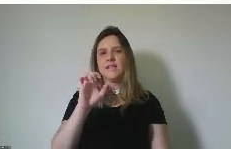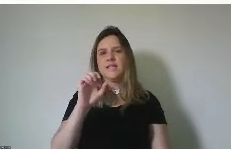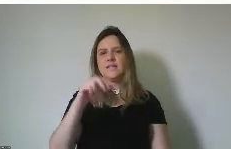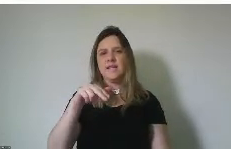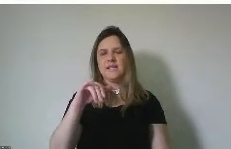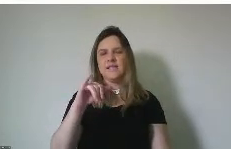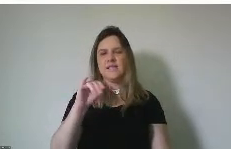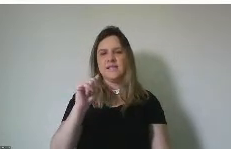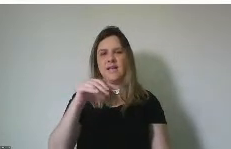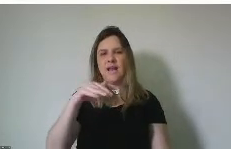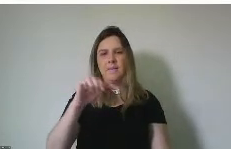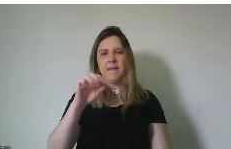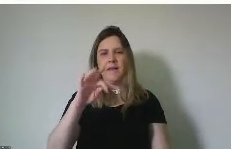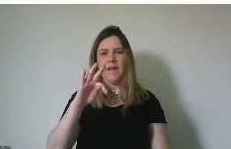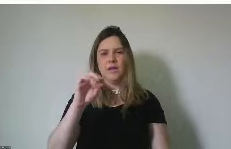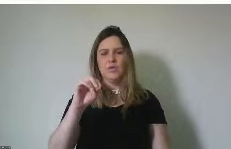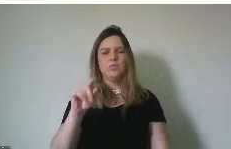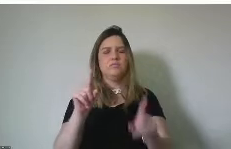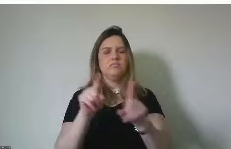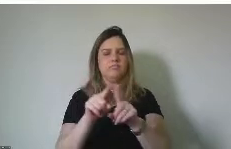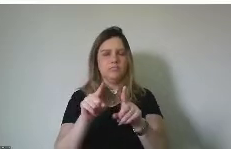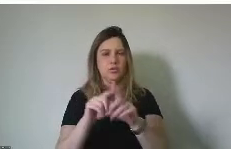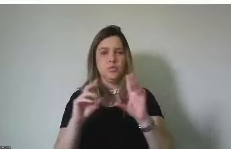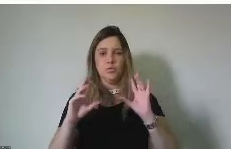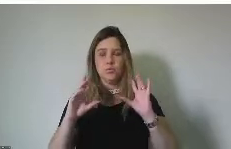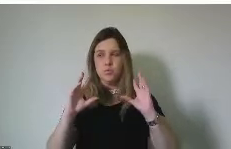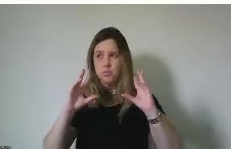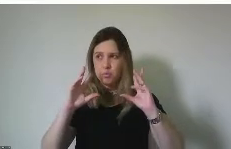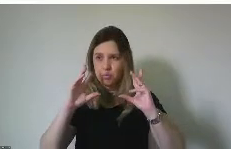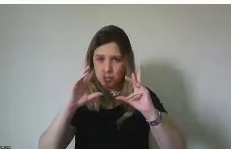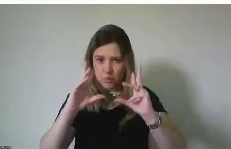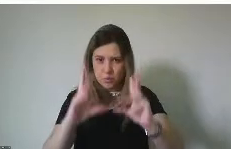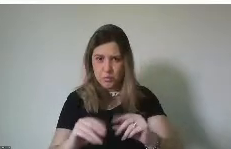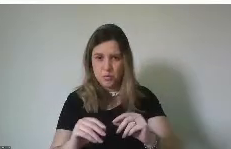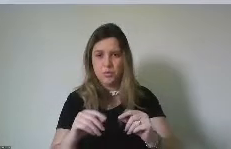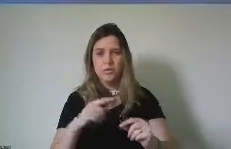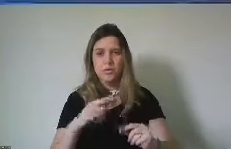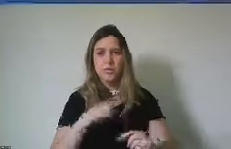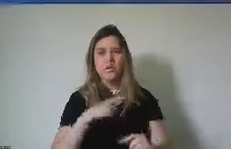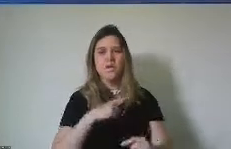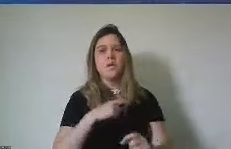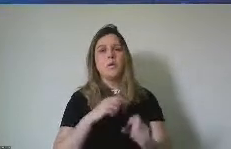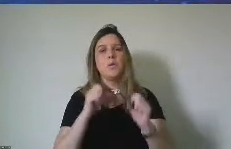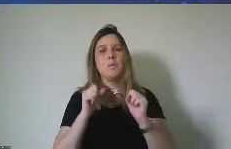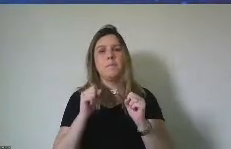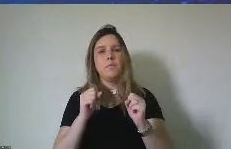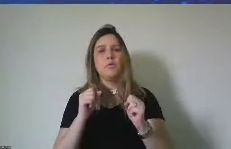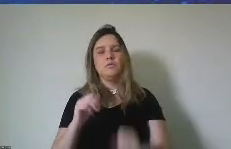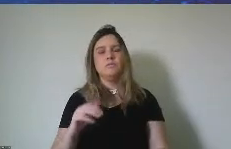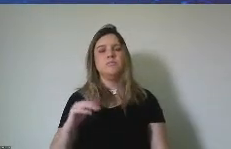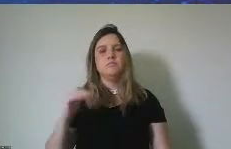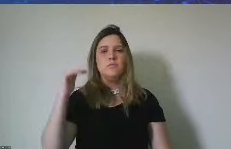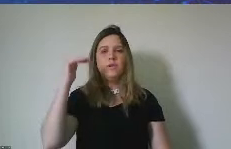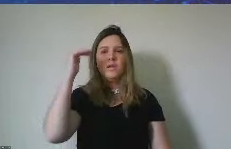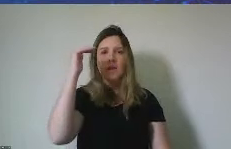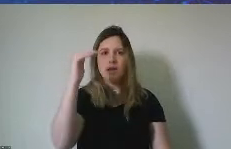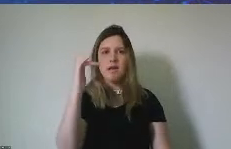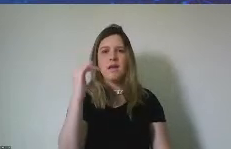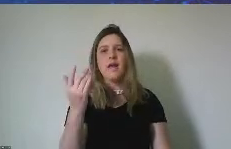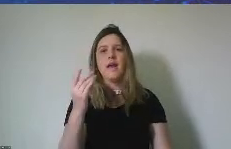com que a energia elétrica no Brasil que hoje flui de cima para baixo de baixo para cima da esquerda para direita